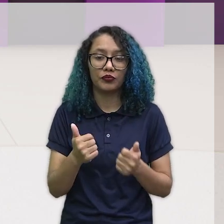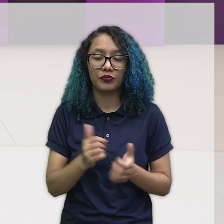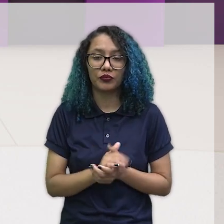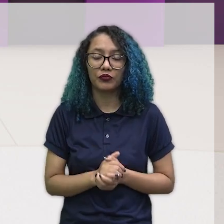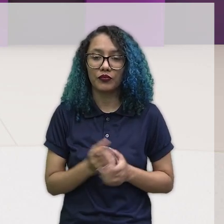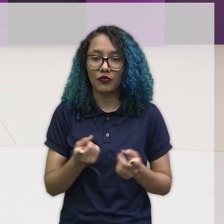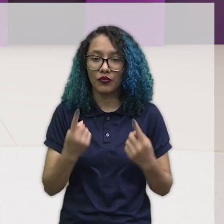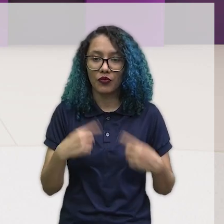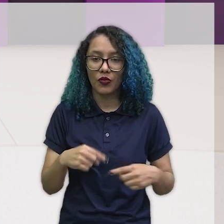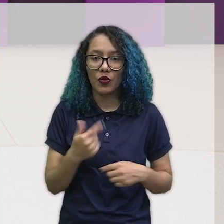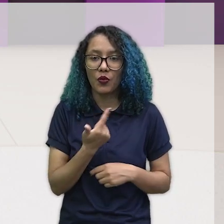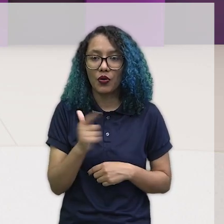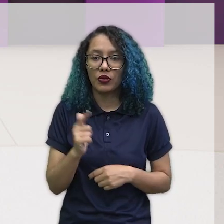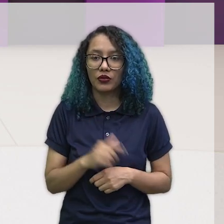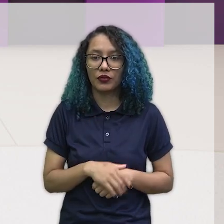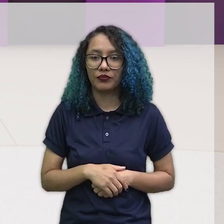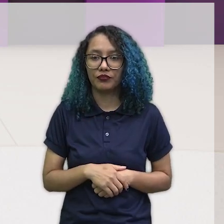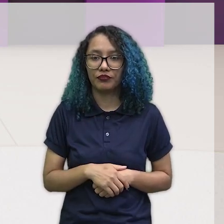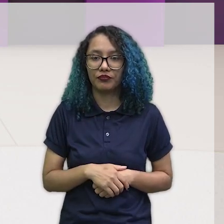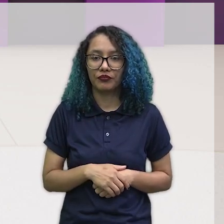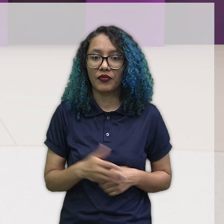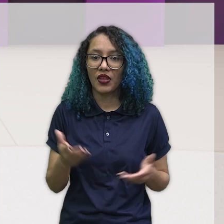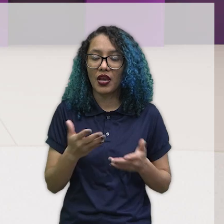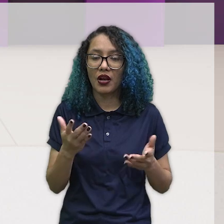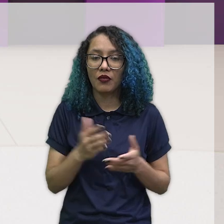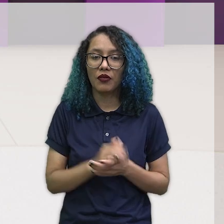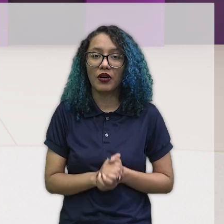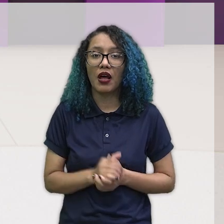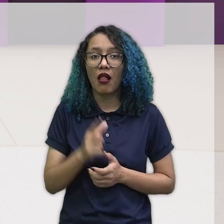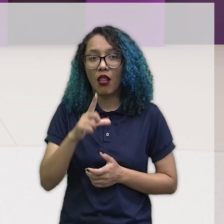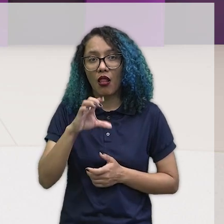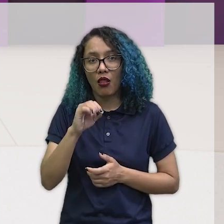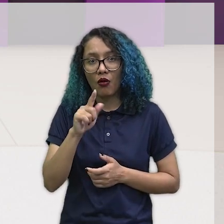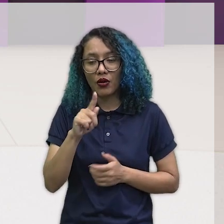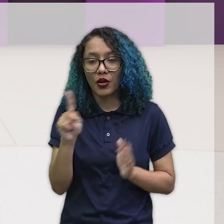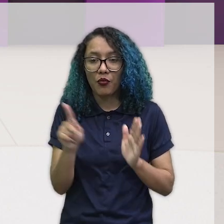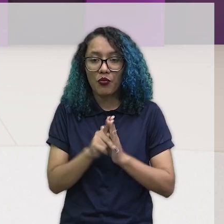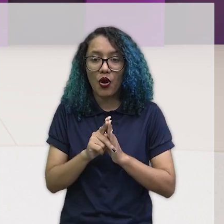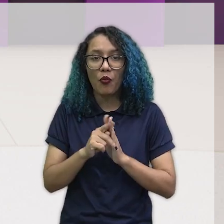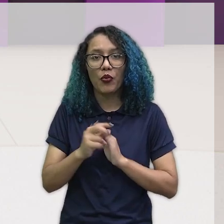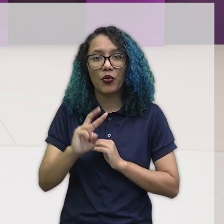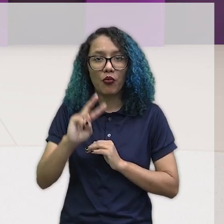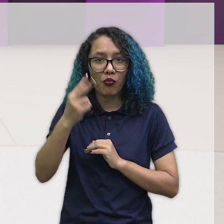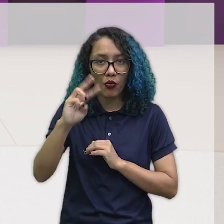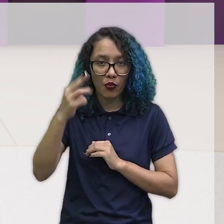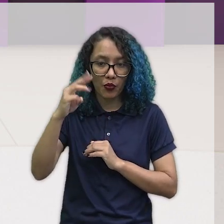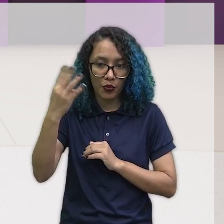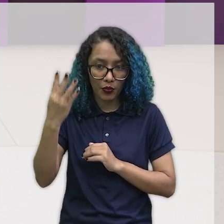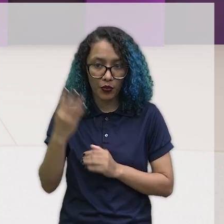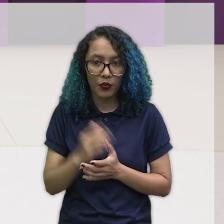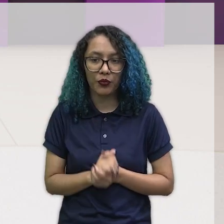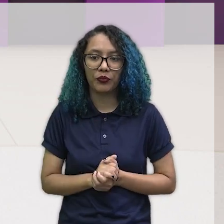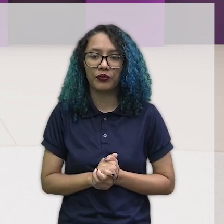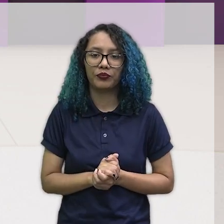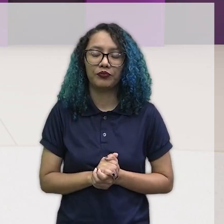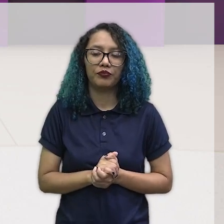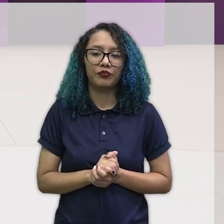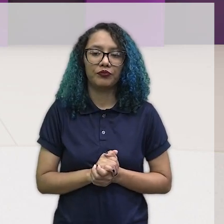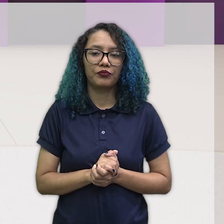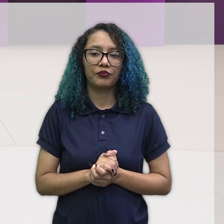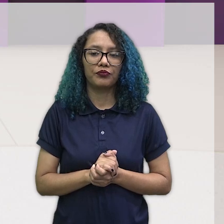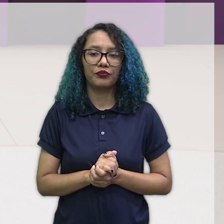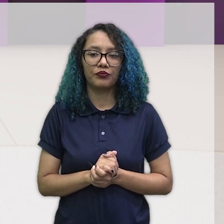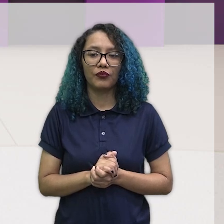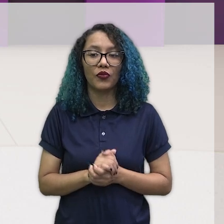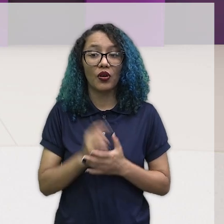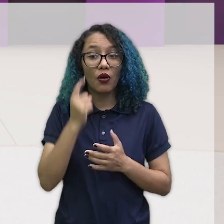Avançando, então, nós chegamos em mais uma propriedade operatória, logaritmo da potência. Perceba ali que o logaritmando ele